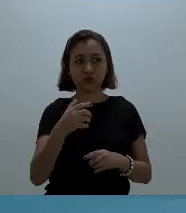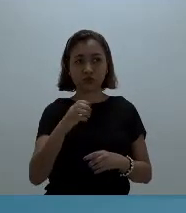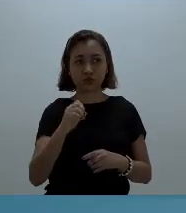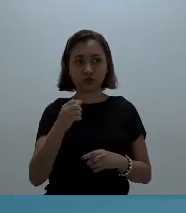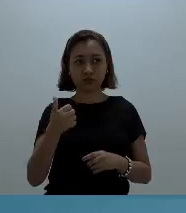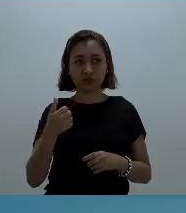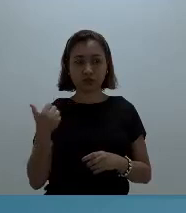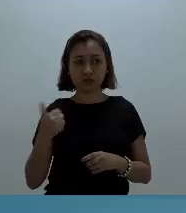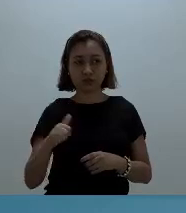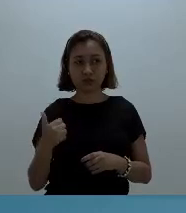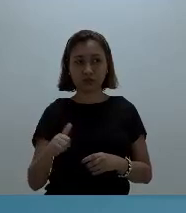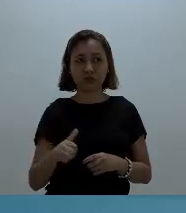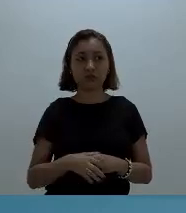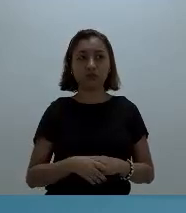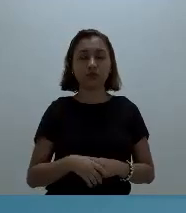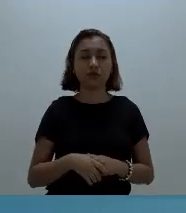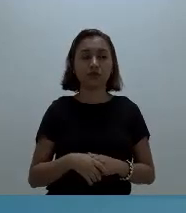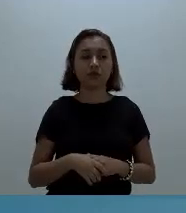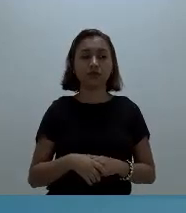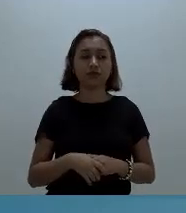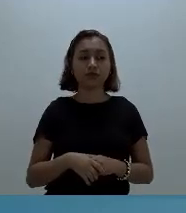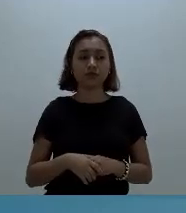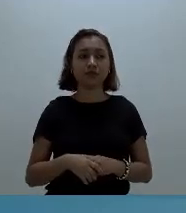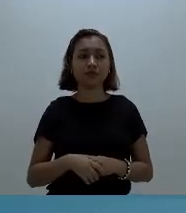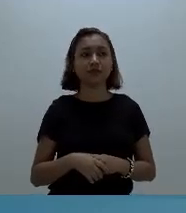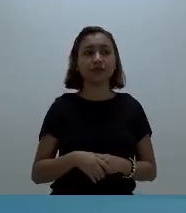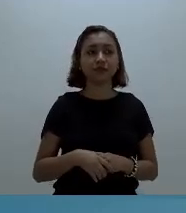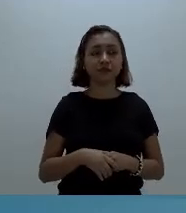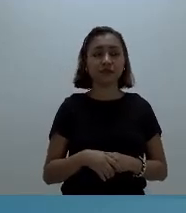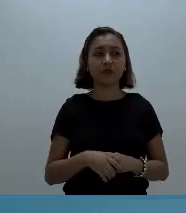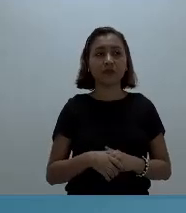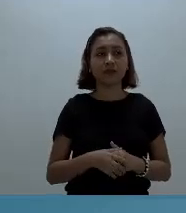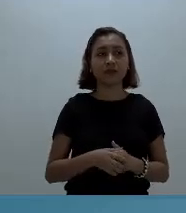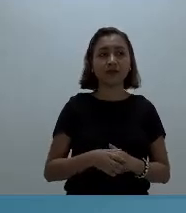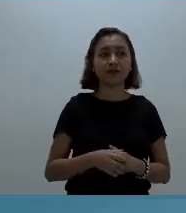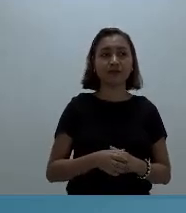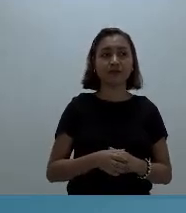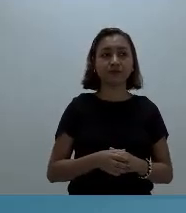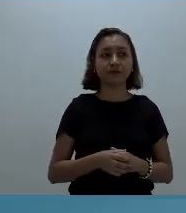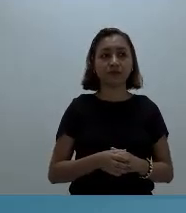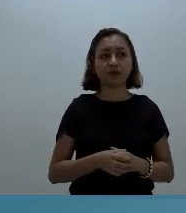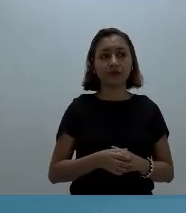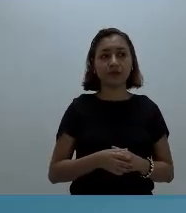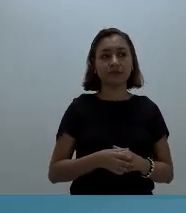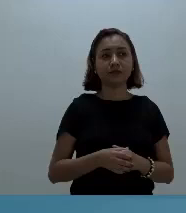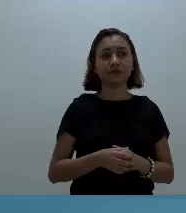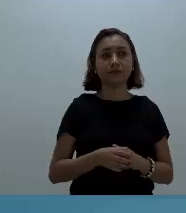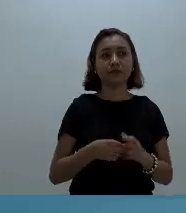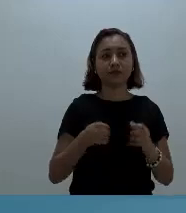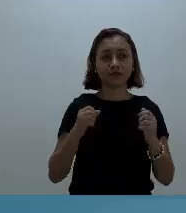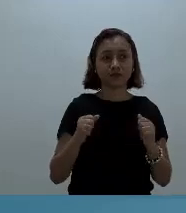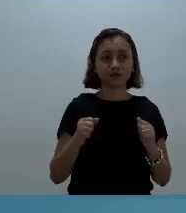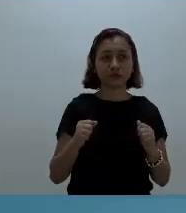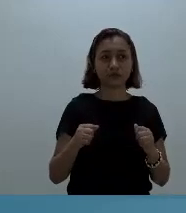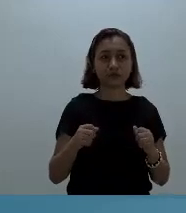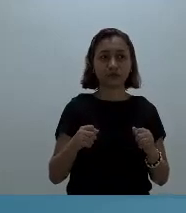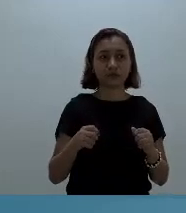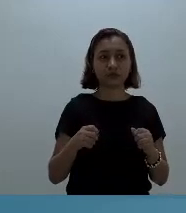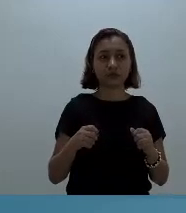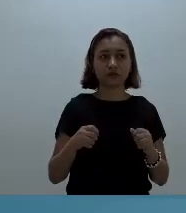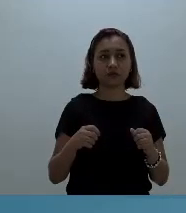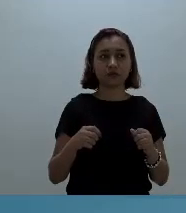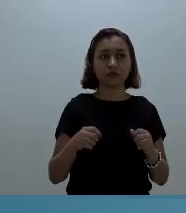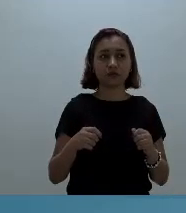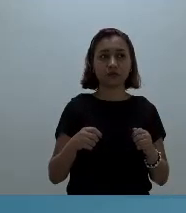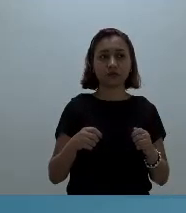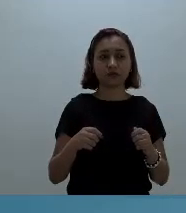esclarece o competente que, em consequência do disposto em paragrafo do artigo 14 do caput do artigo 30 da resolução do CNJ, documento, deve-se